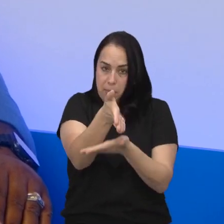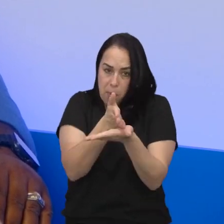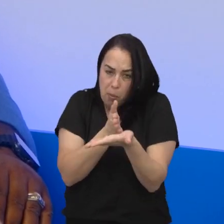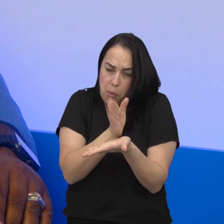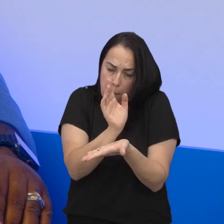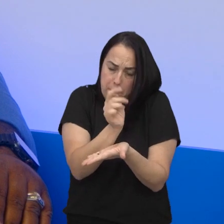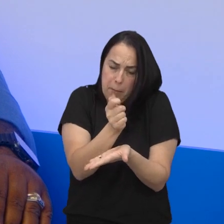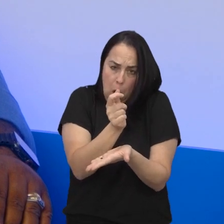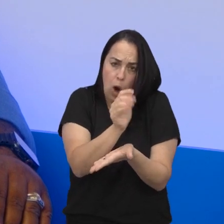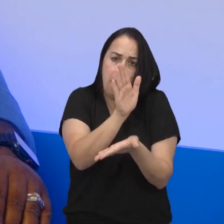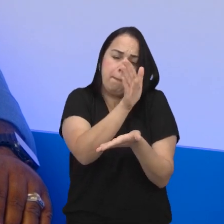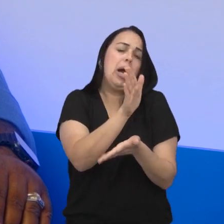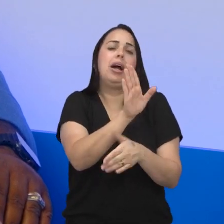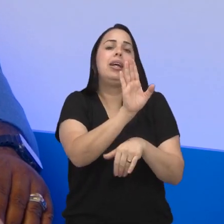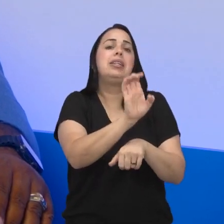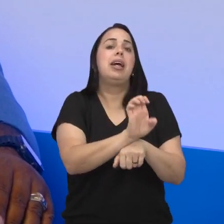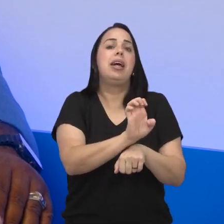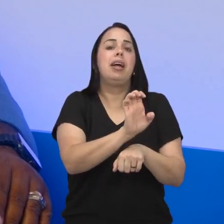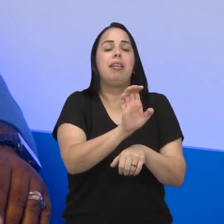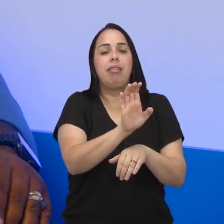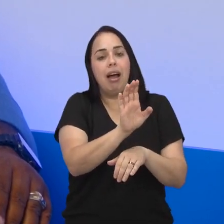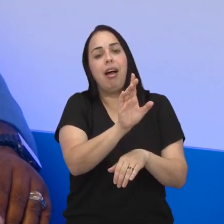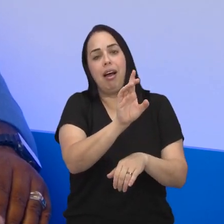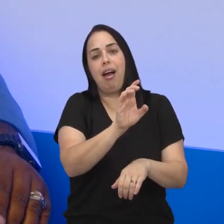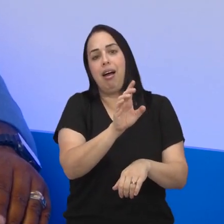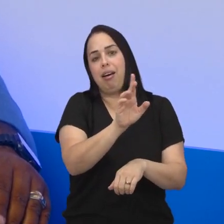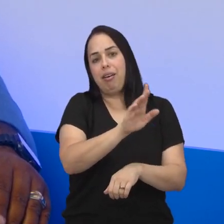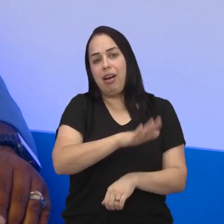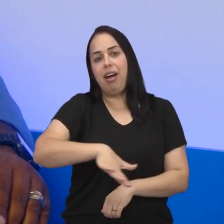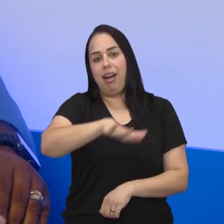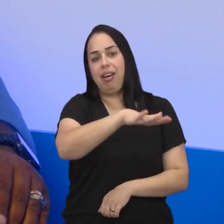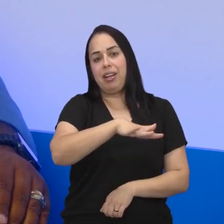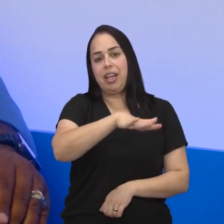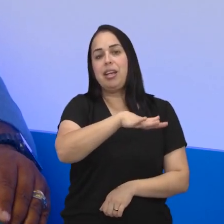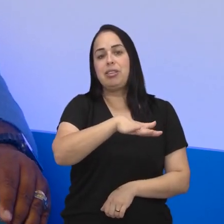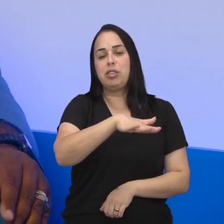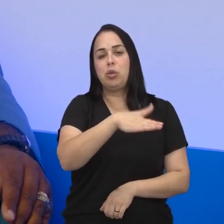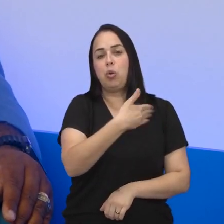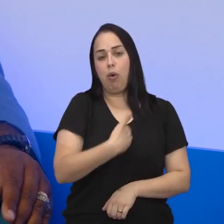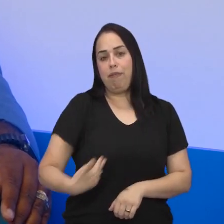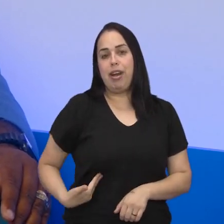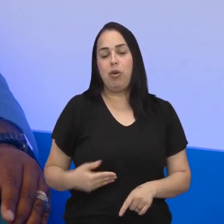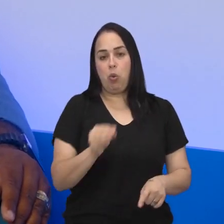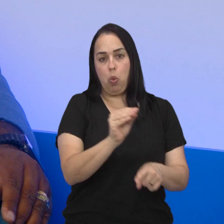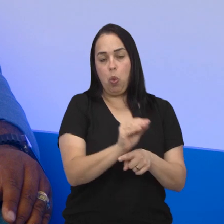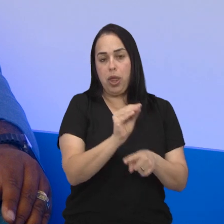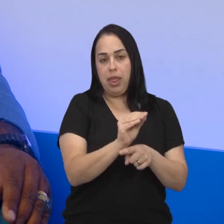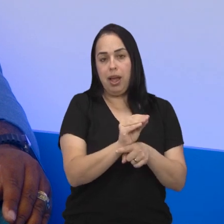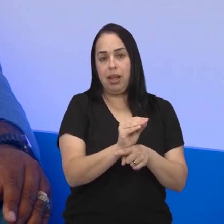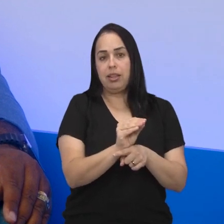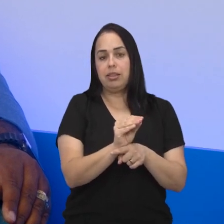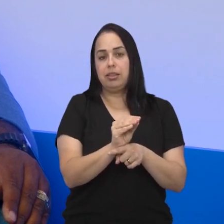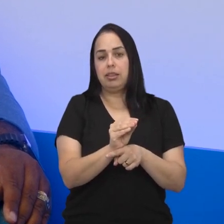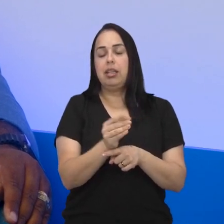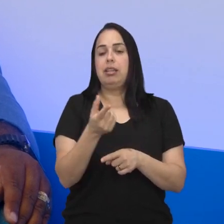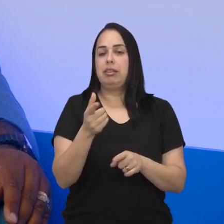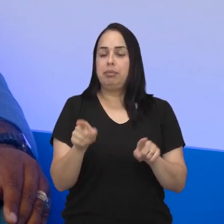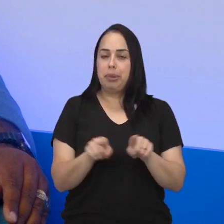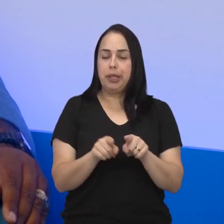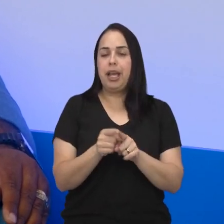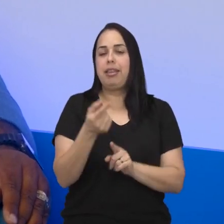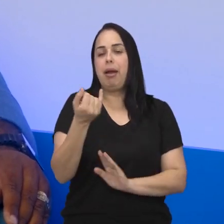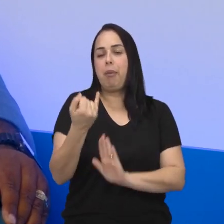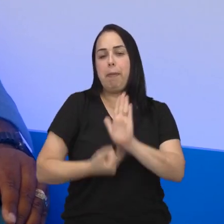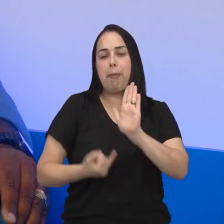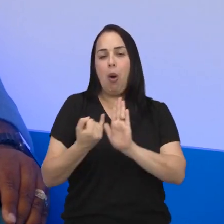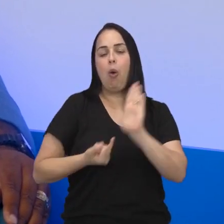pequena parcela. Então, a empresa ela dá um lucro, dá um rendimento, o governo ele ainda tem, né, parte nesses, porque tem